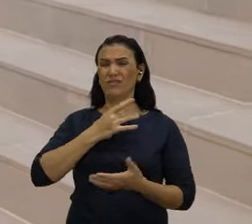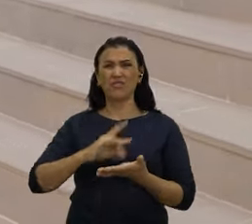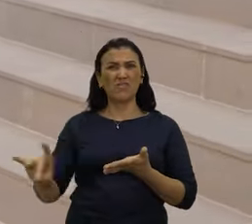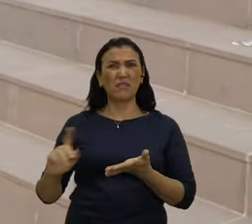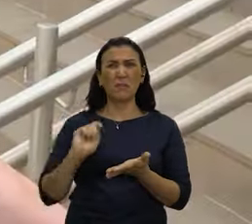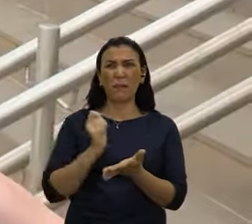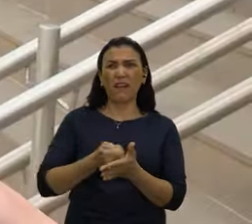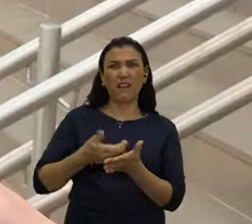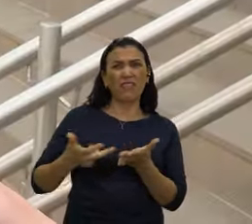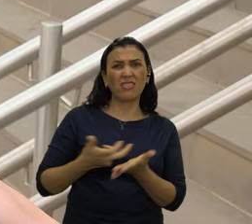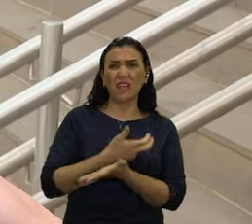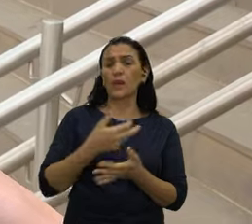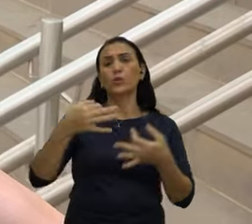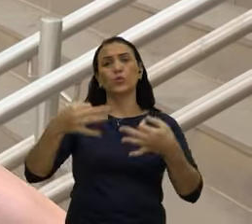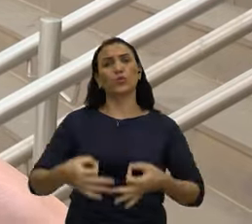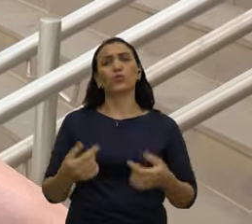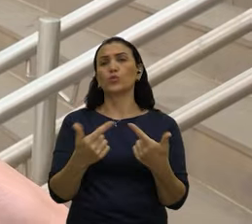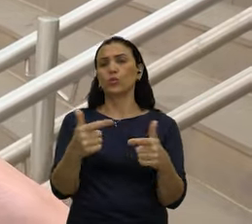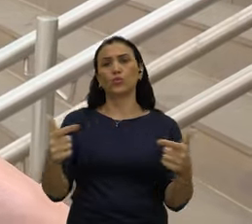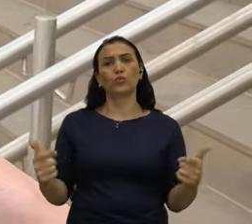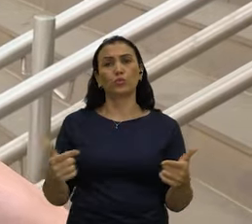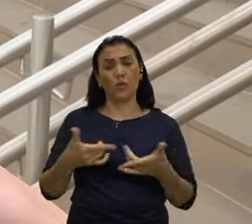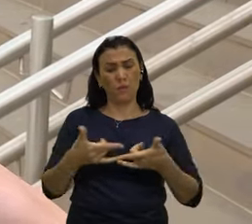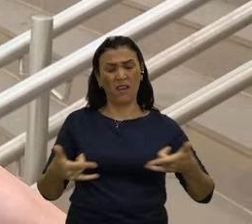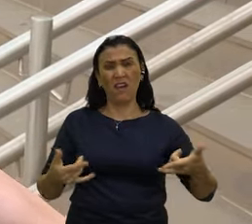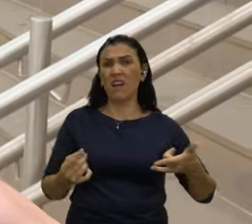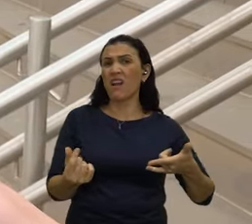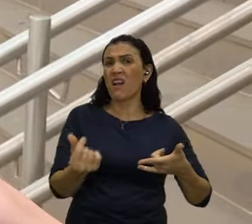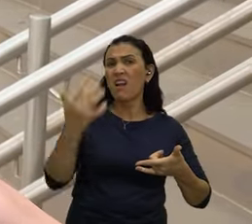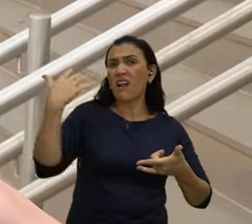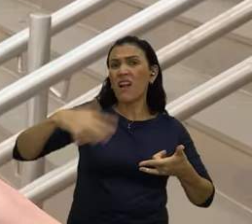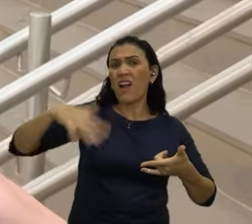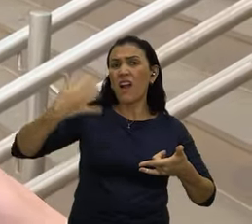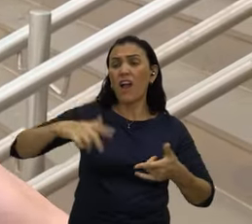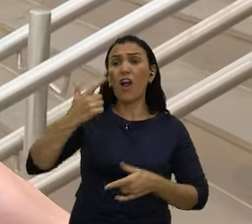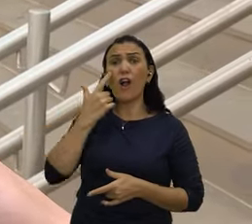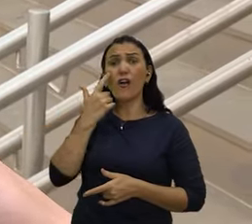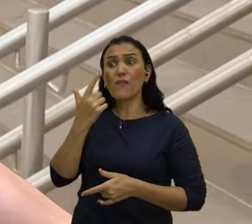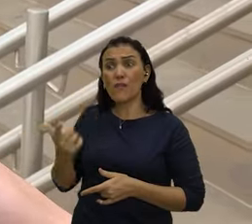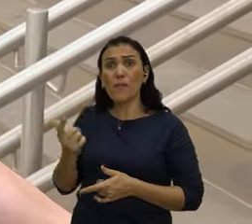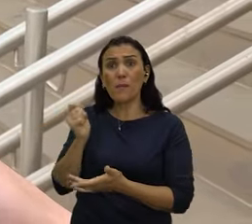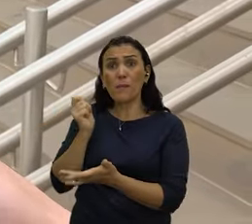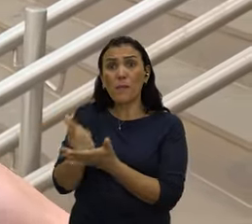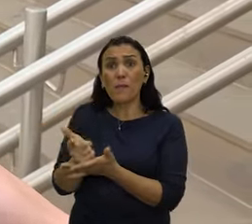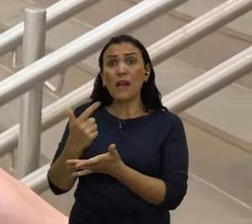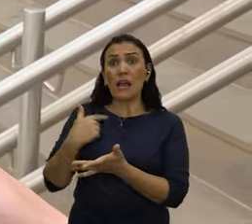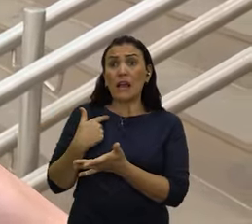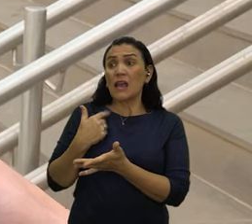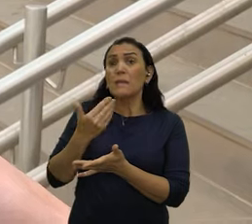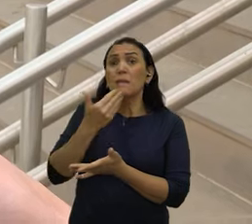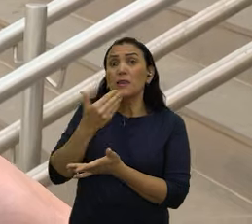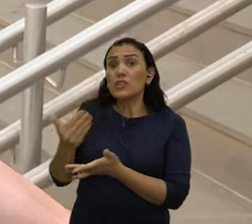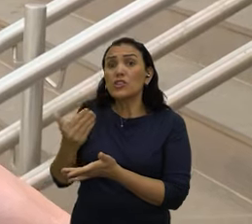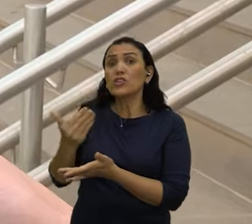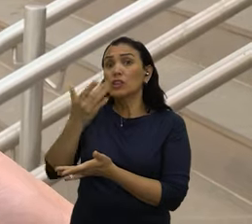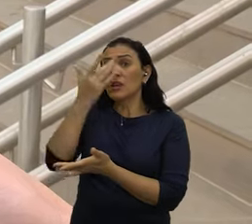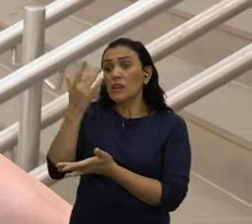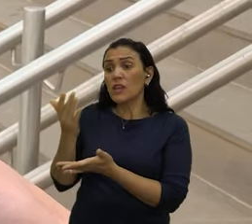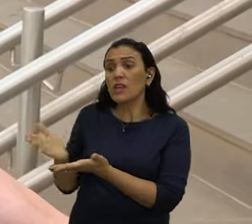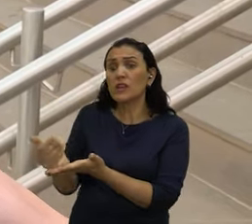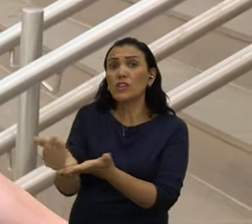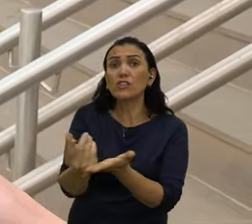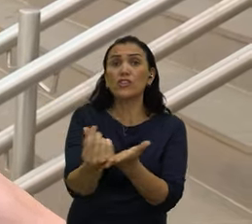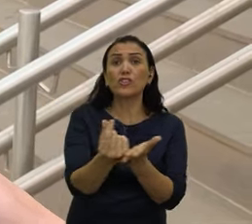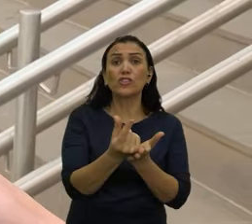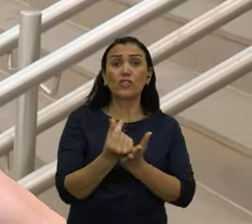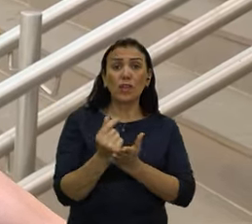de pagar nenhuma taxa. Não acho justo, porque a passagem já é bem cara. Quando eu fui mesmo, eu tive que fazer vaquinha, arrecadar para poder pagar